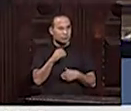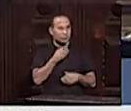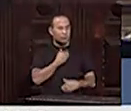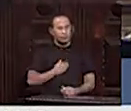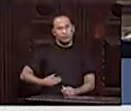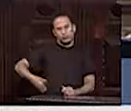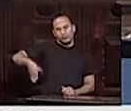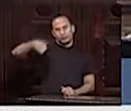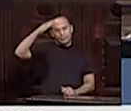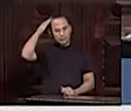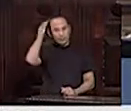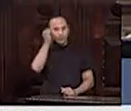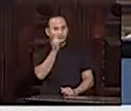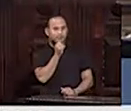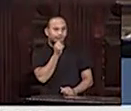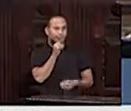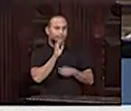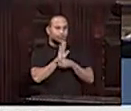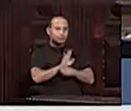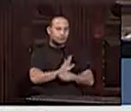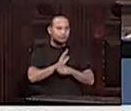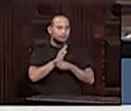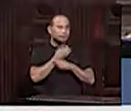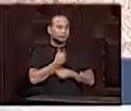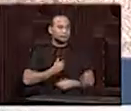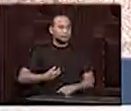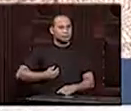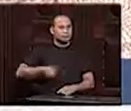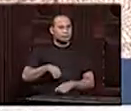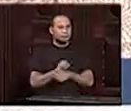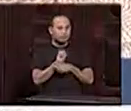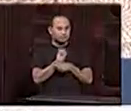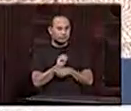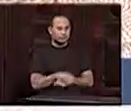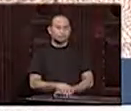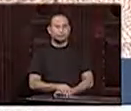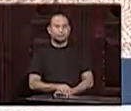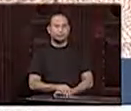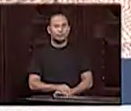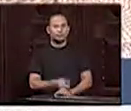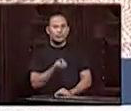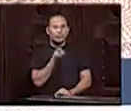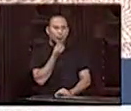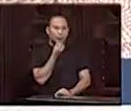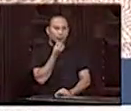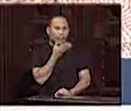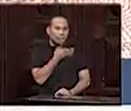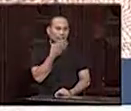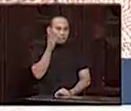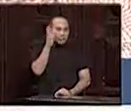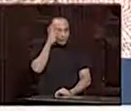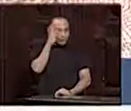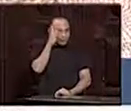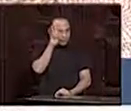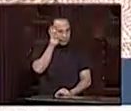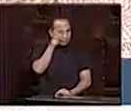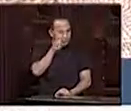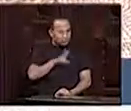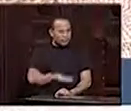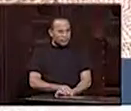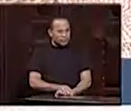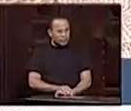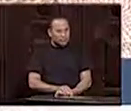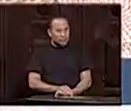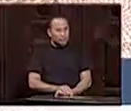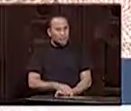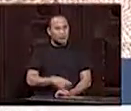infelizmente acompanhado pelo governo estadual. É bom ressaltar que o ex-presidente Getúlio Vargas deu um